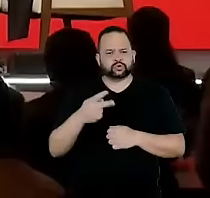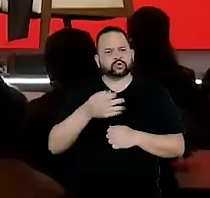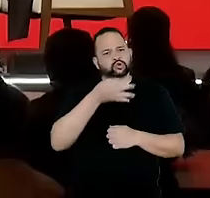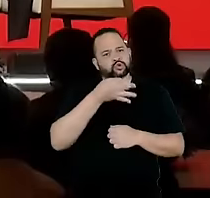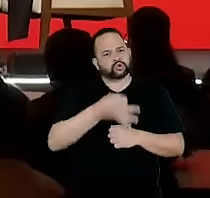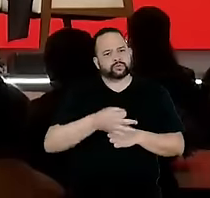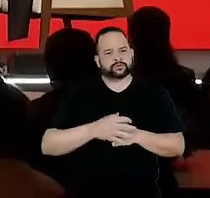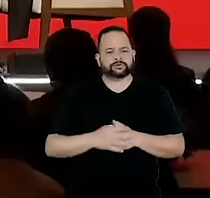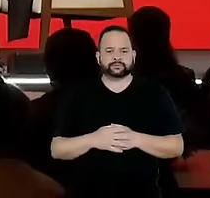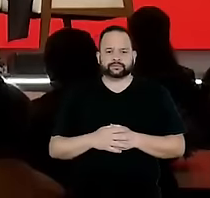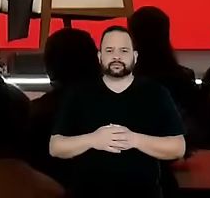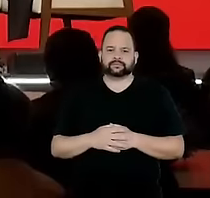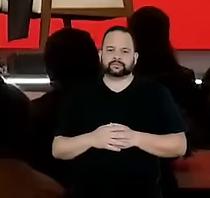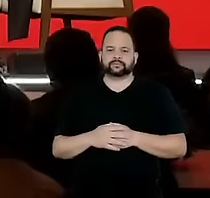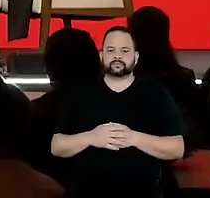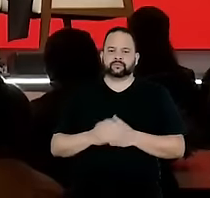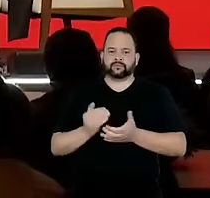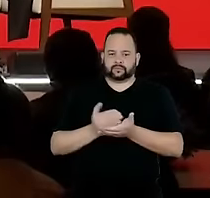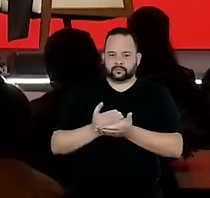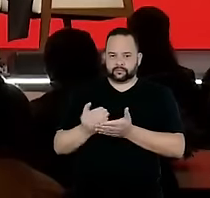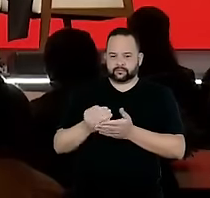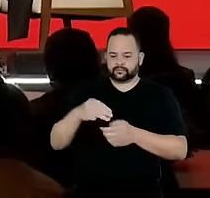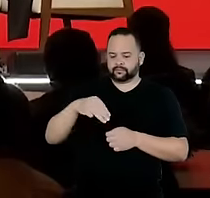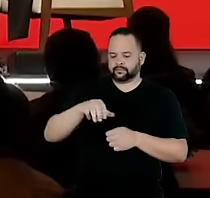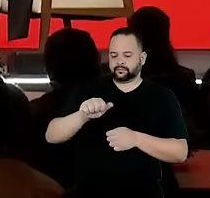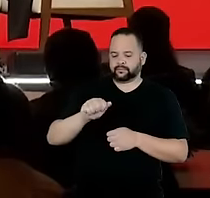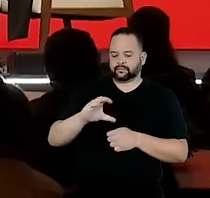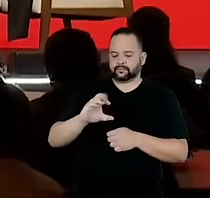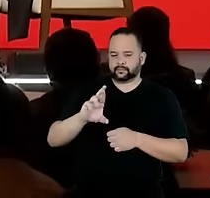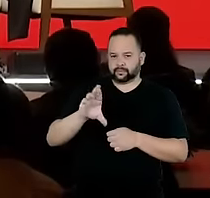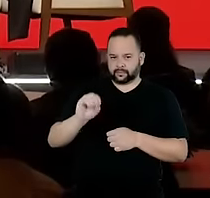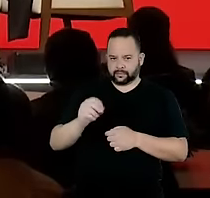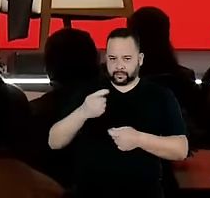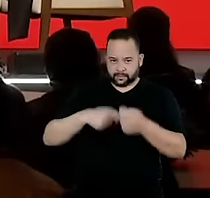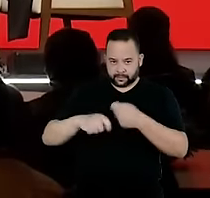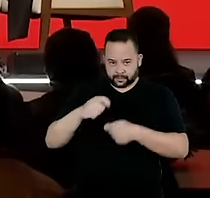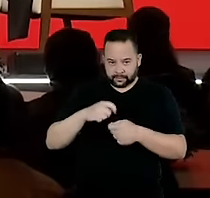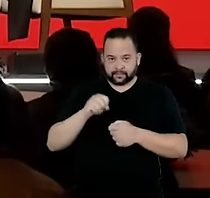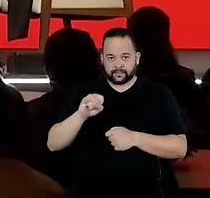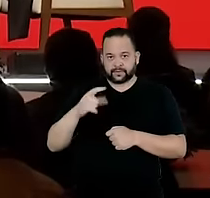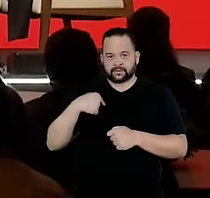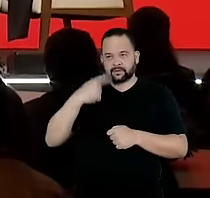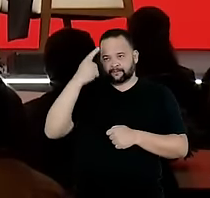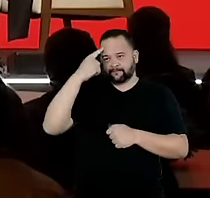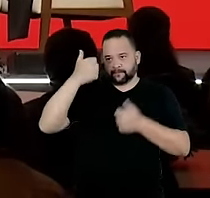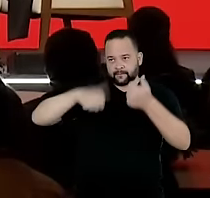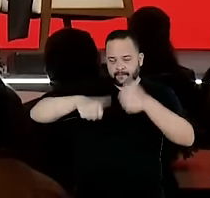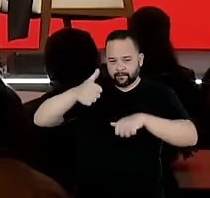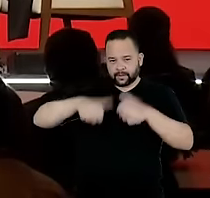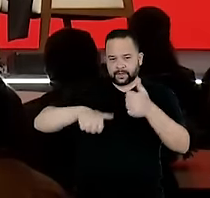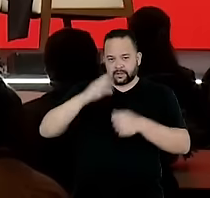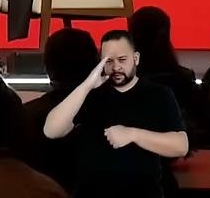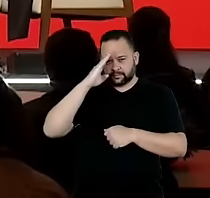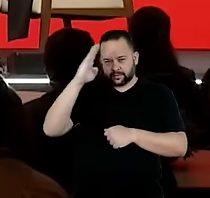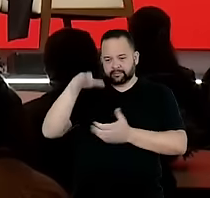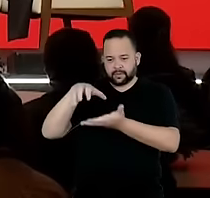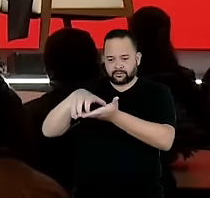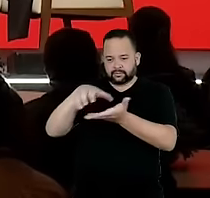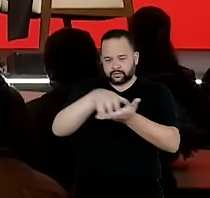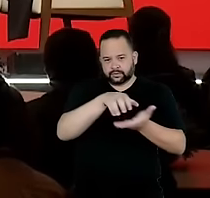pelo macroeconômico né Se a gente fosse pensar Quais são os principais setores de indústria os principais segmentos de